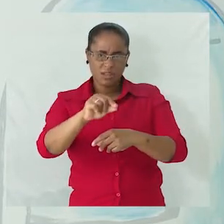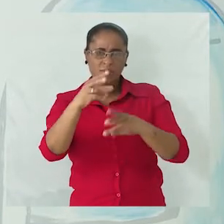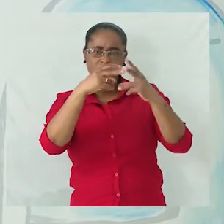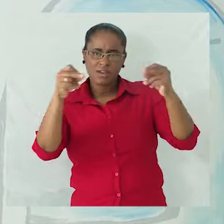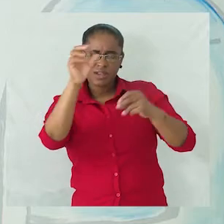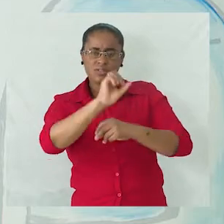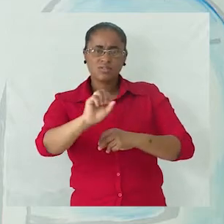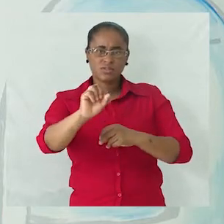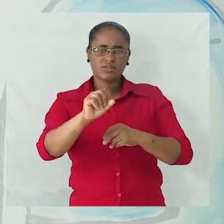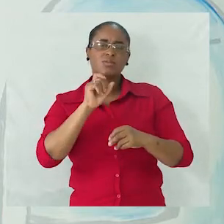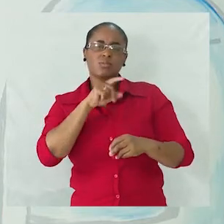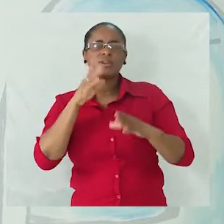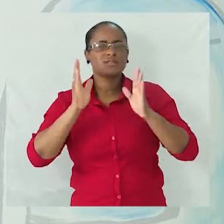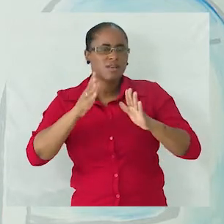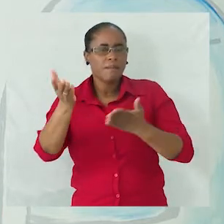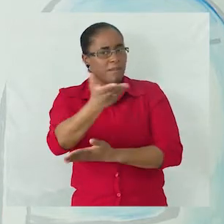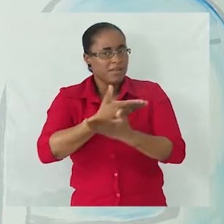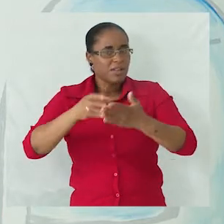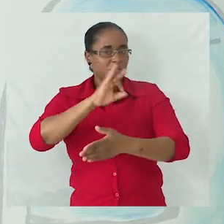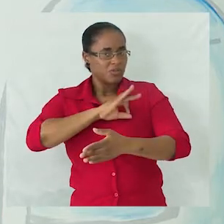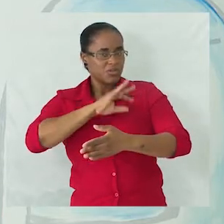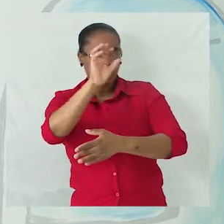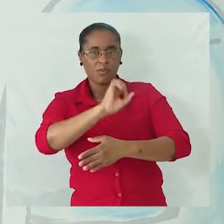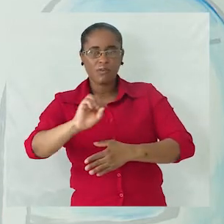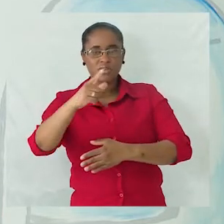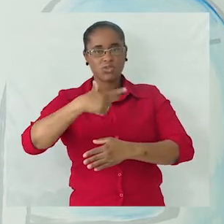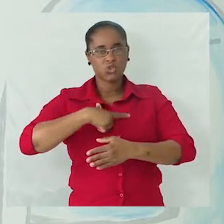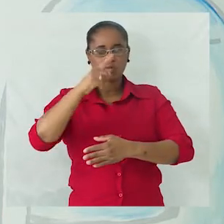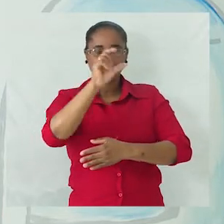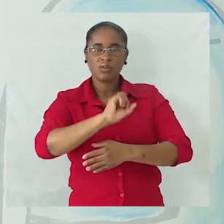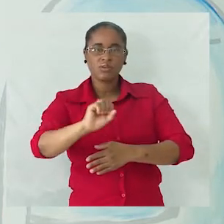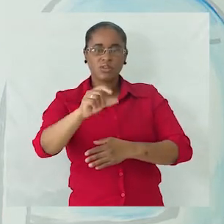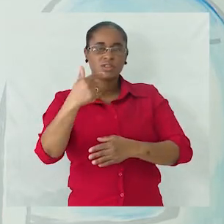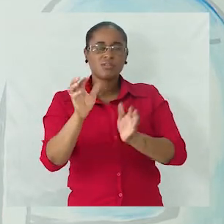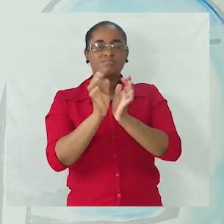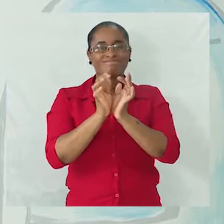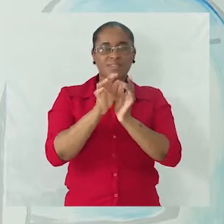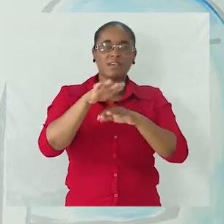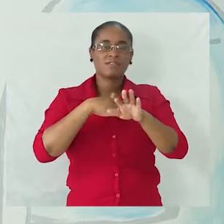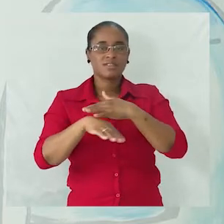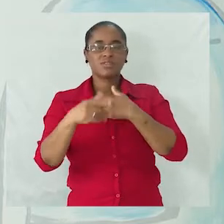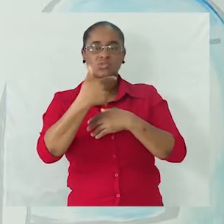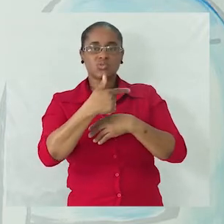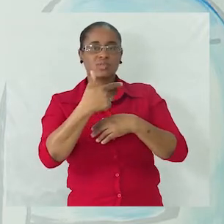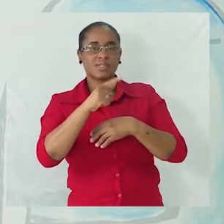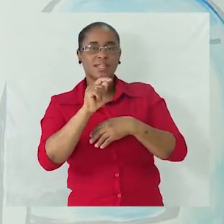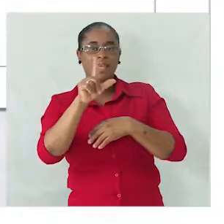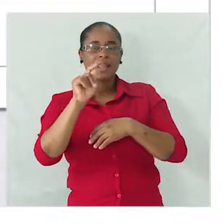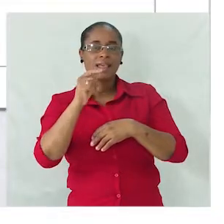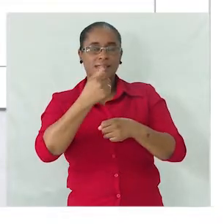sempre partilhá-las com o vosso professor e com a vossa turma que estiverem online a fazer os teletrabalhos.